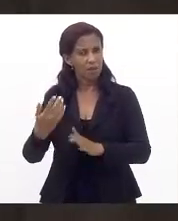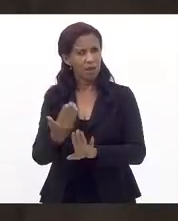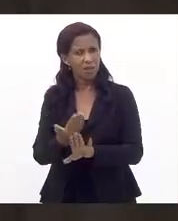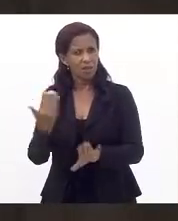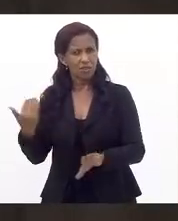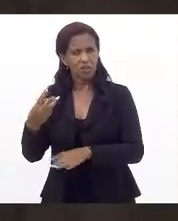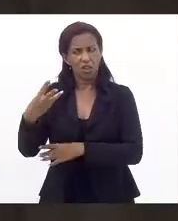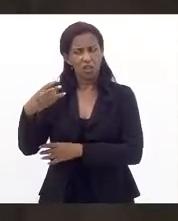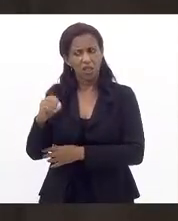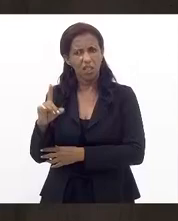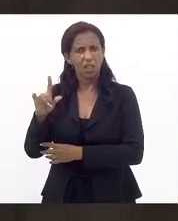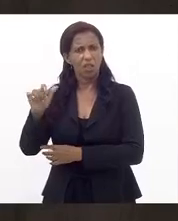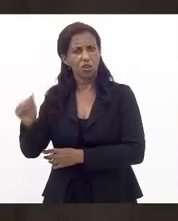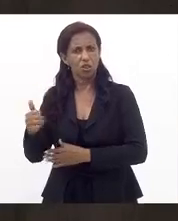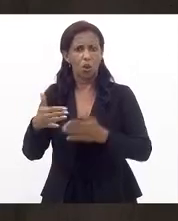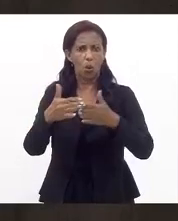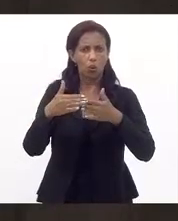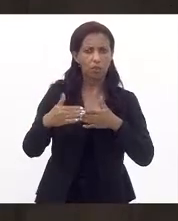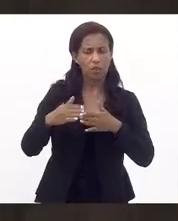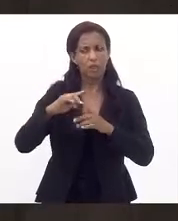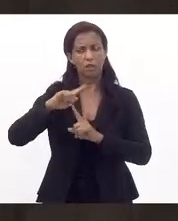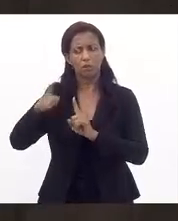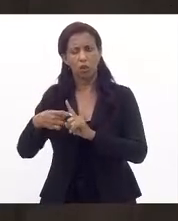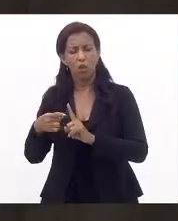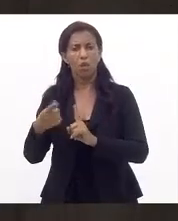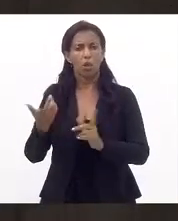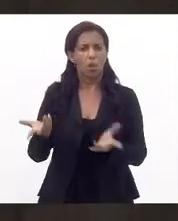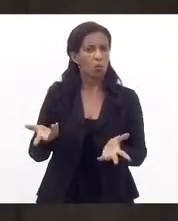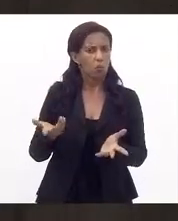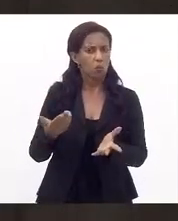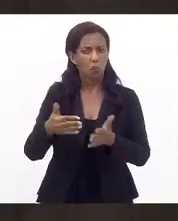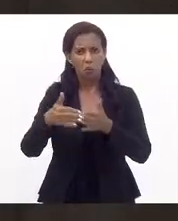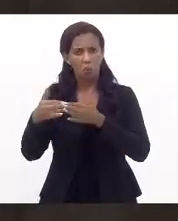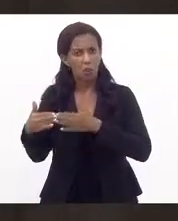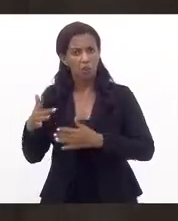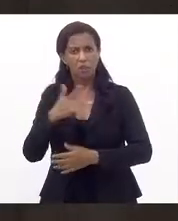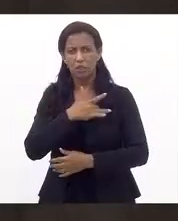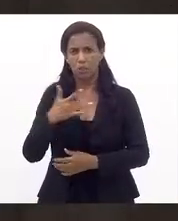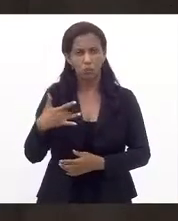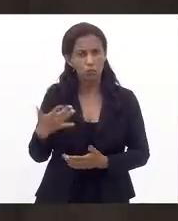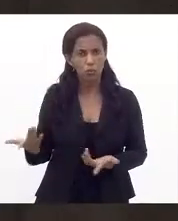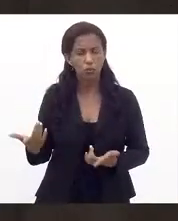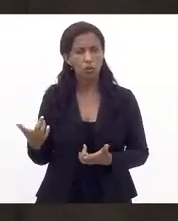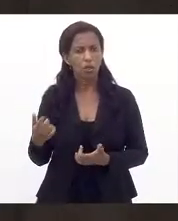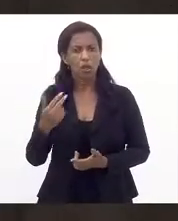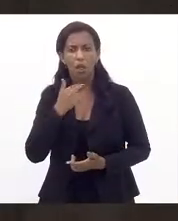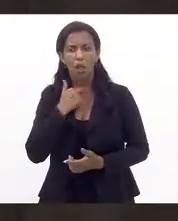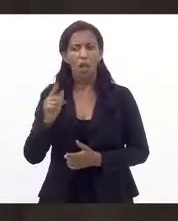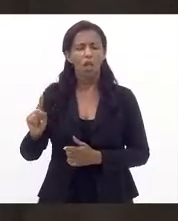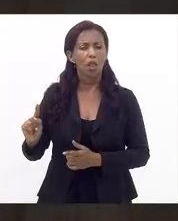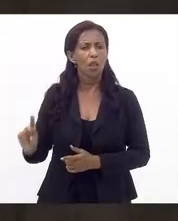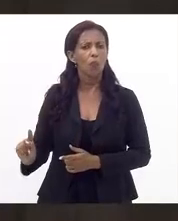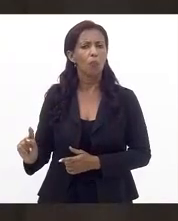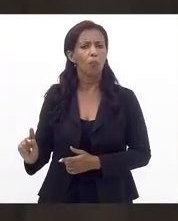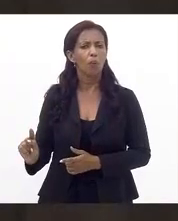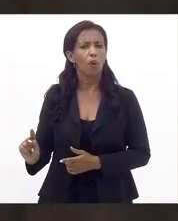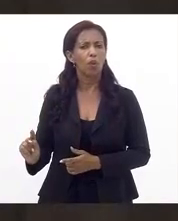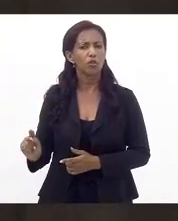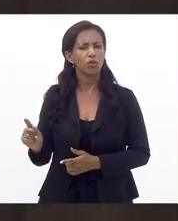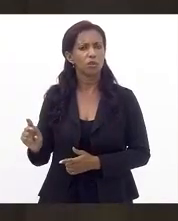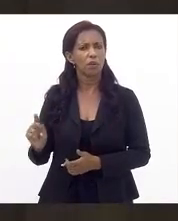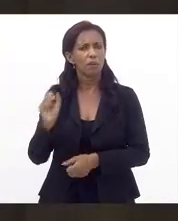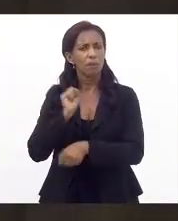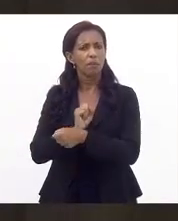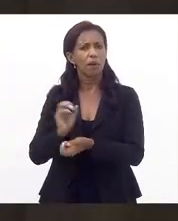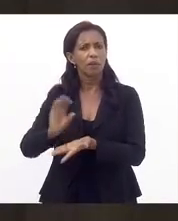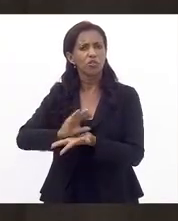ou licença maternidade licença gestante licença saúde ele não deixará de perceber